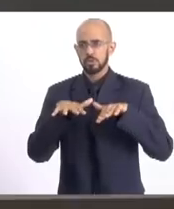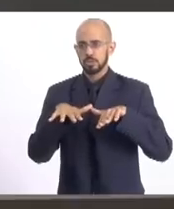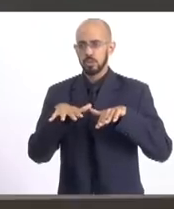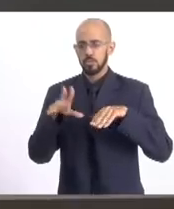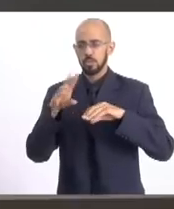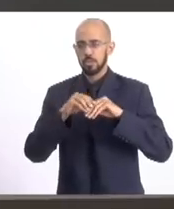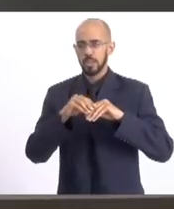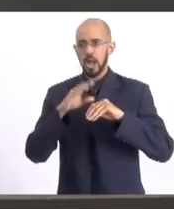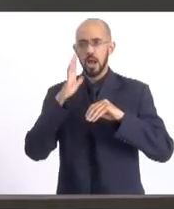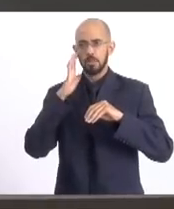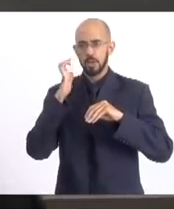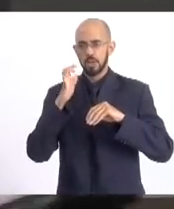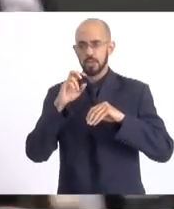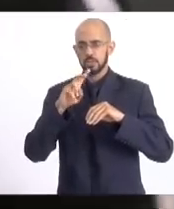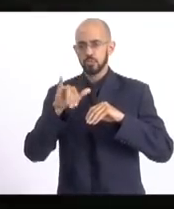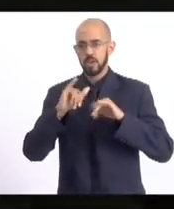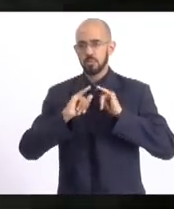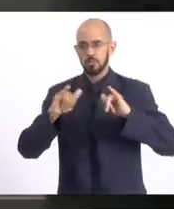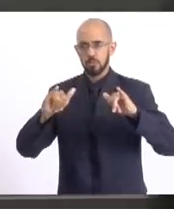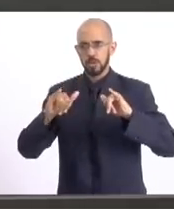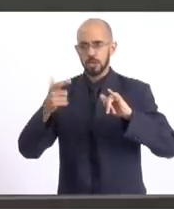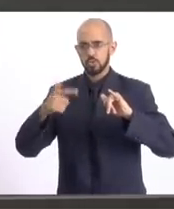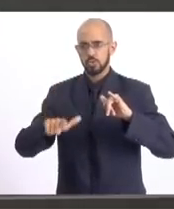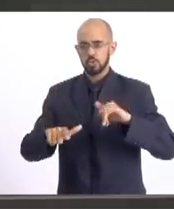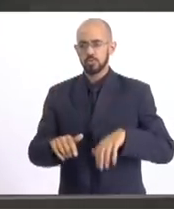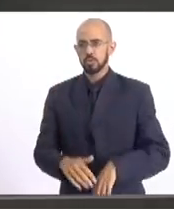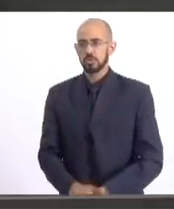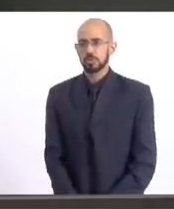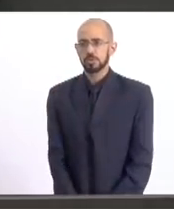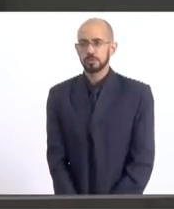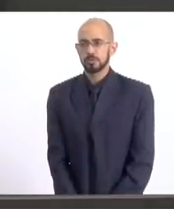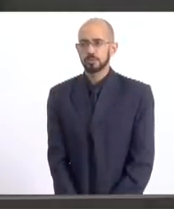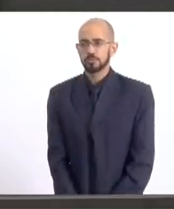bom? Vamos republicá-las.